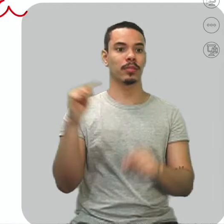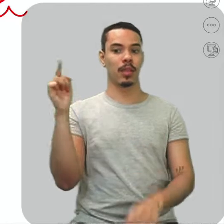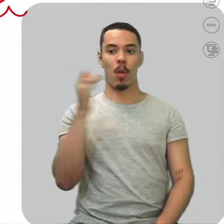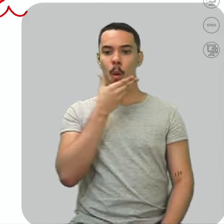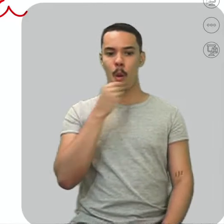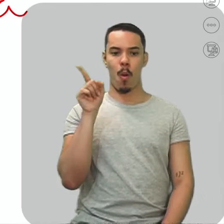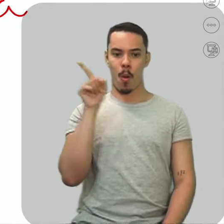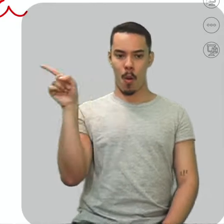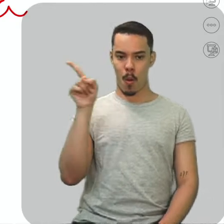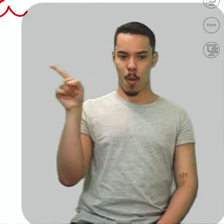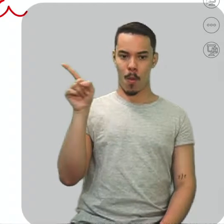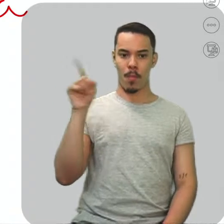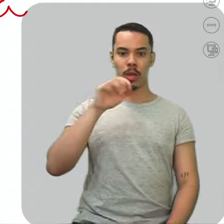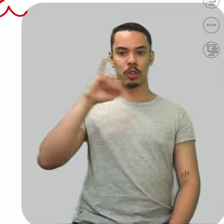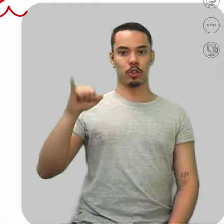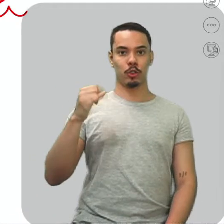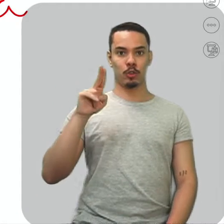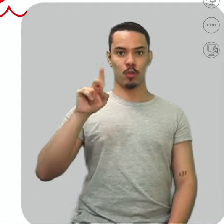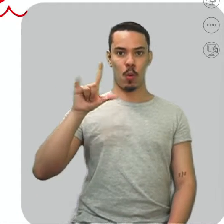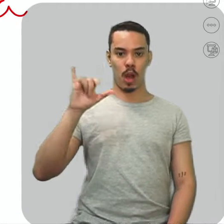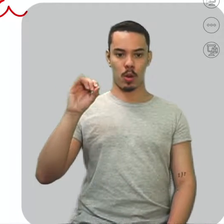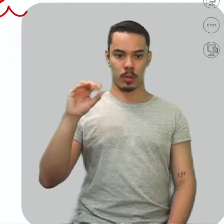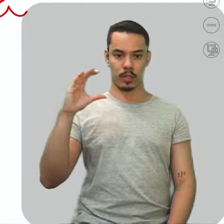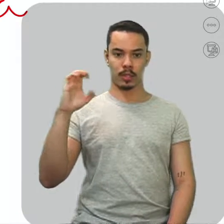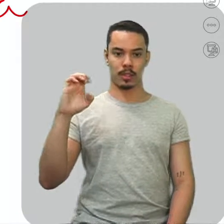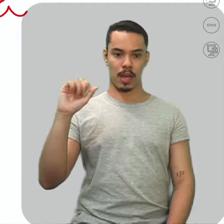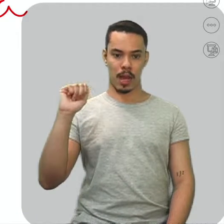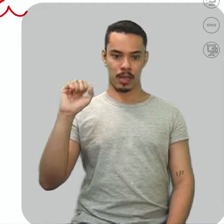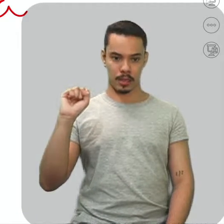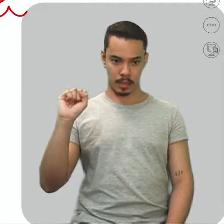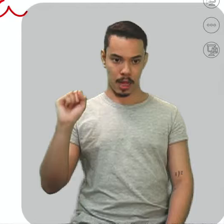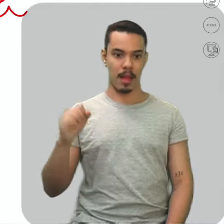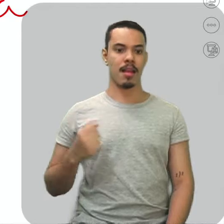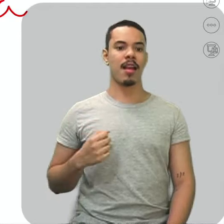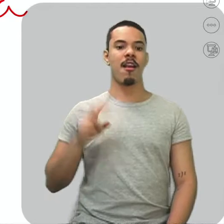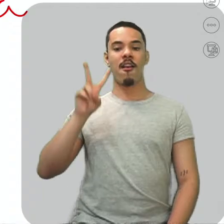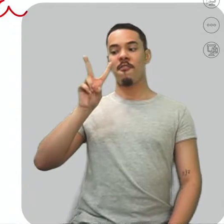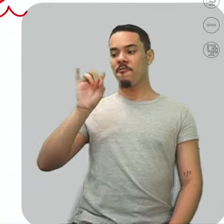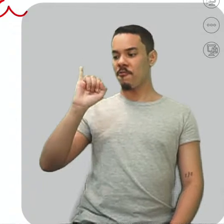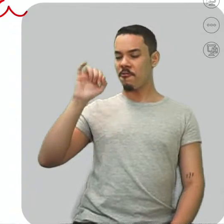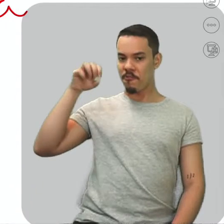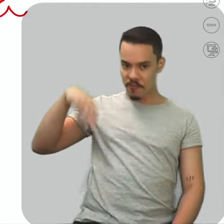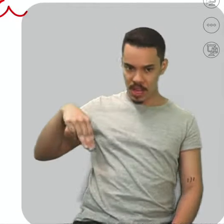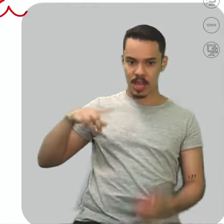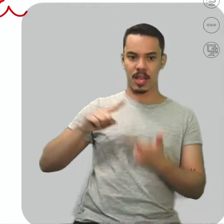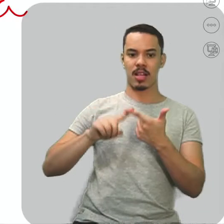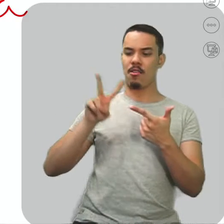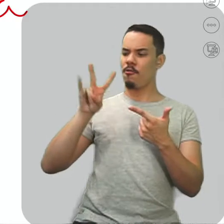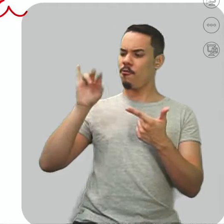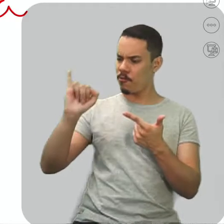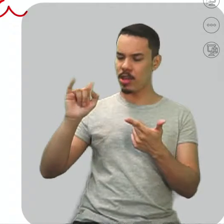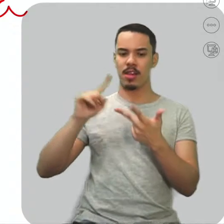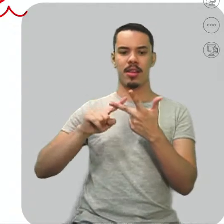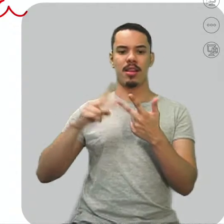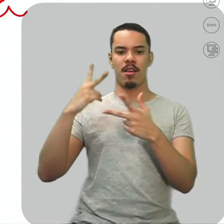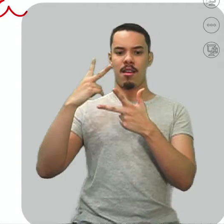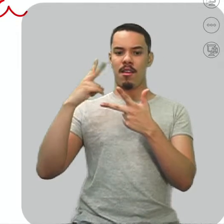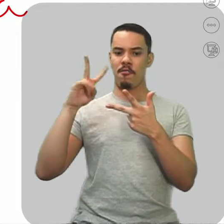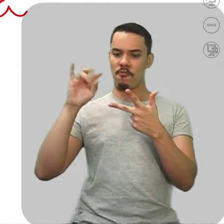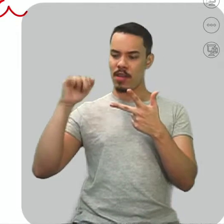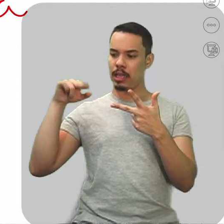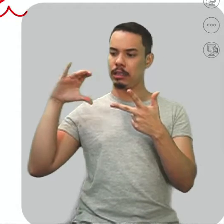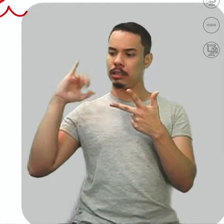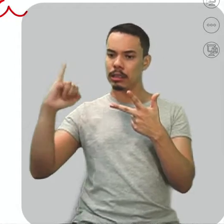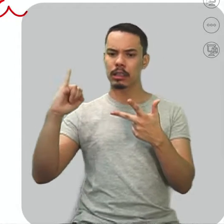Júlio César aí para mostrar para vocês vim vi e venci Aí eu